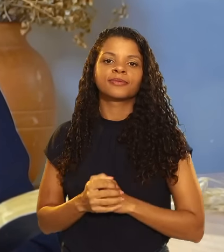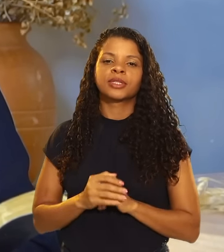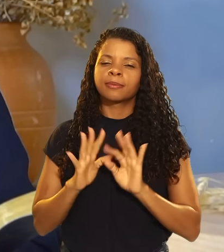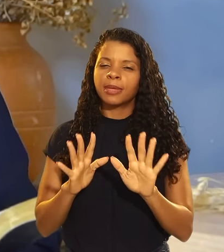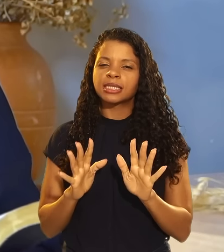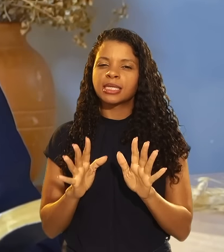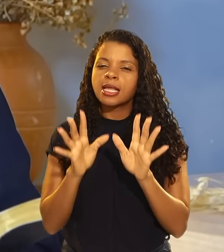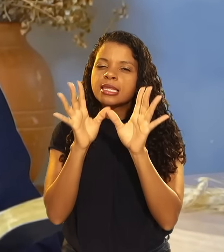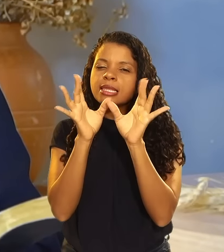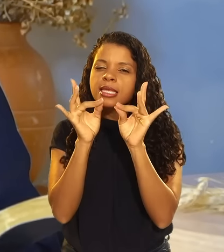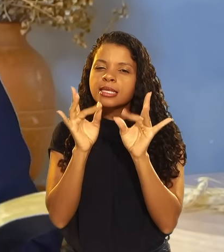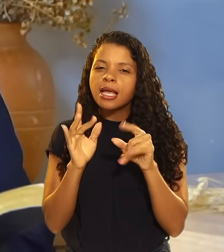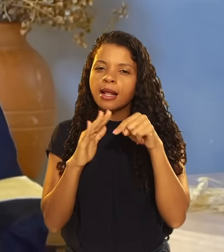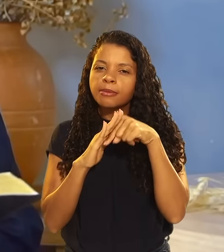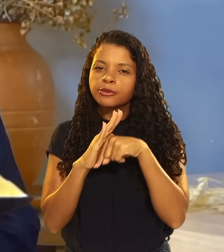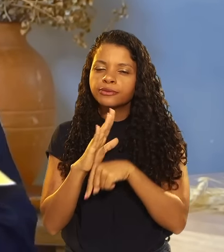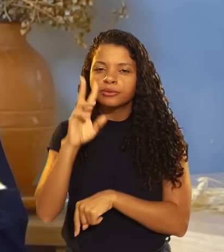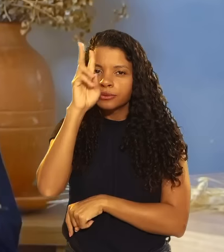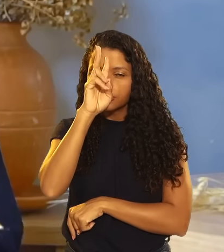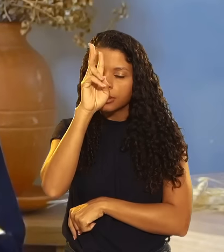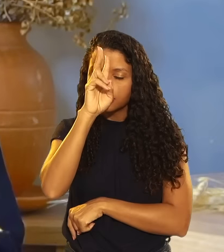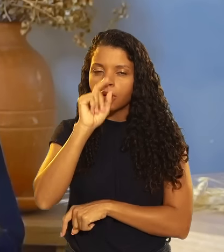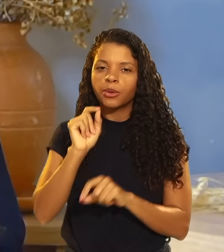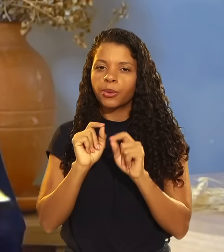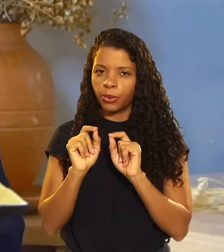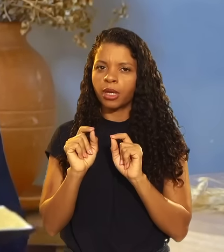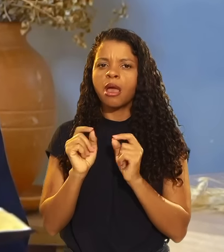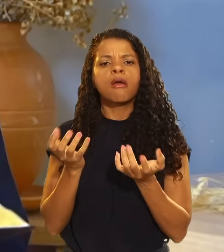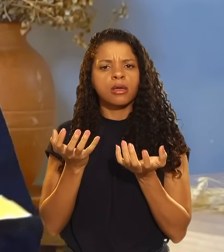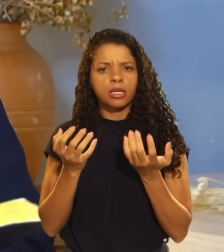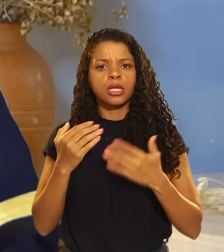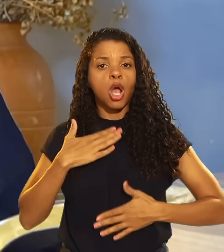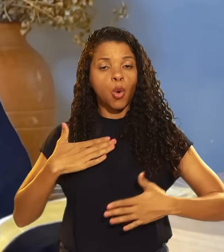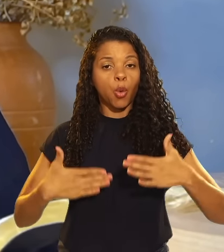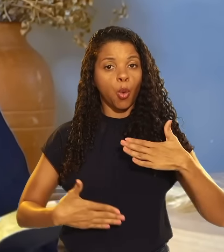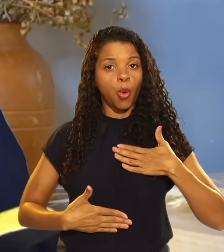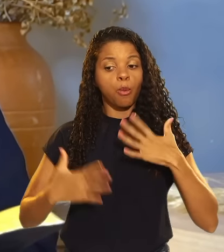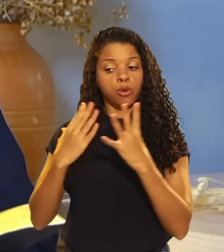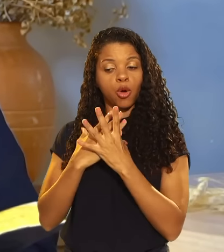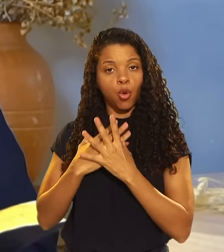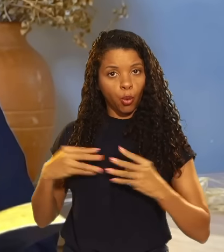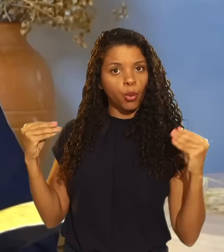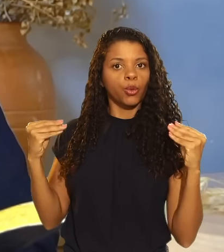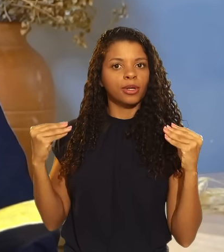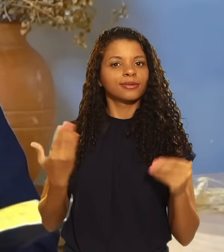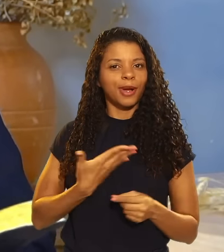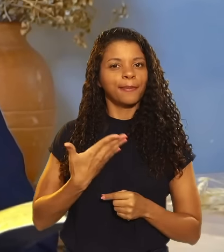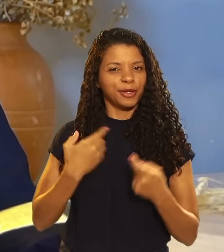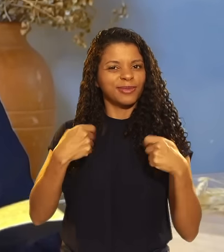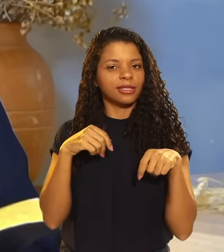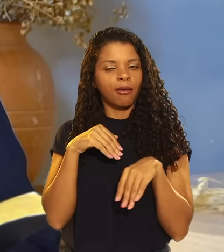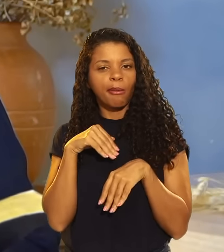gente percebe que, lógico, eles queriam uma cura física para esse amigo, era uma necessidade que estava